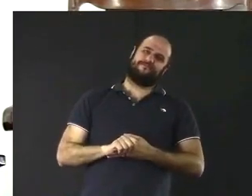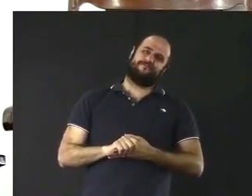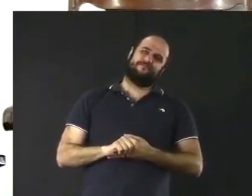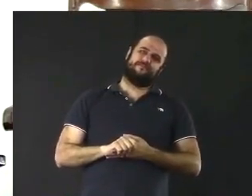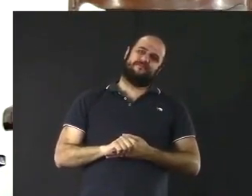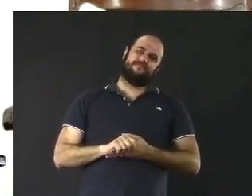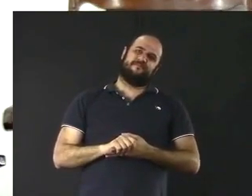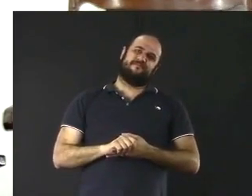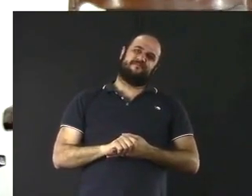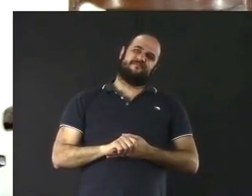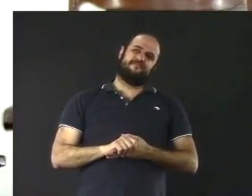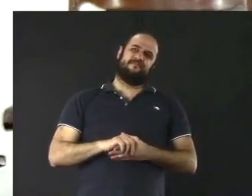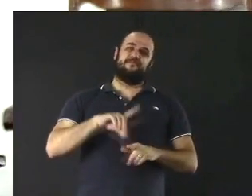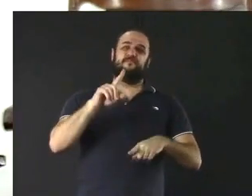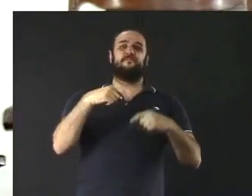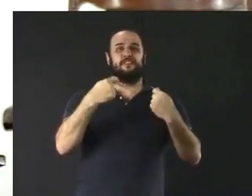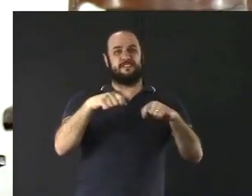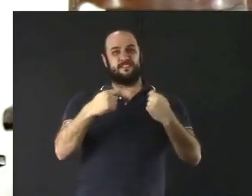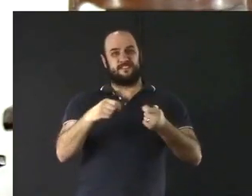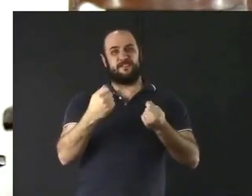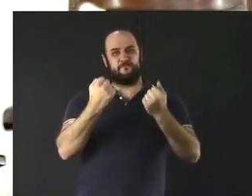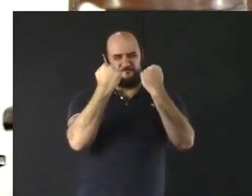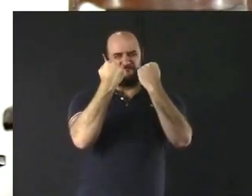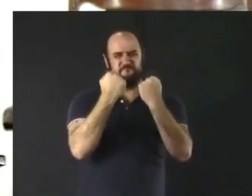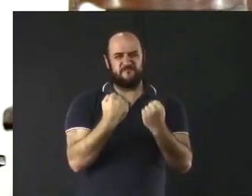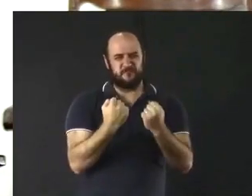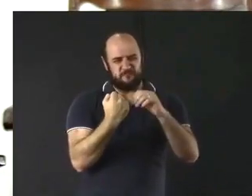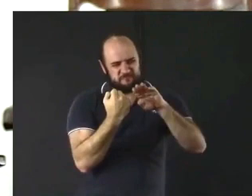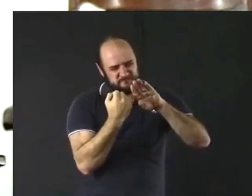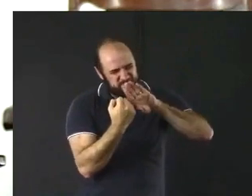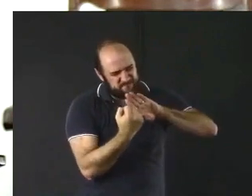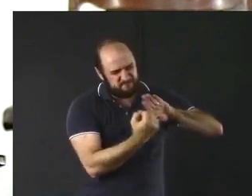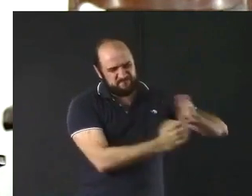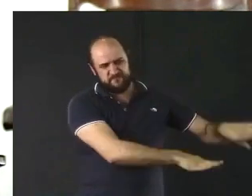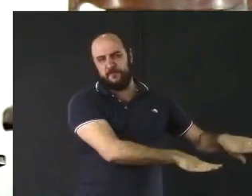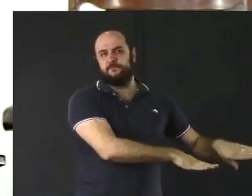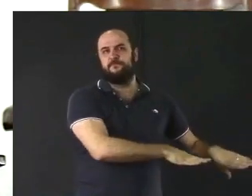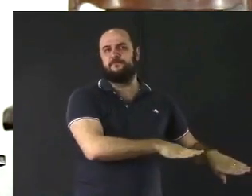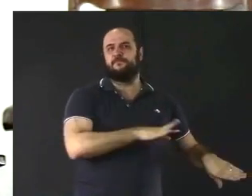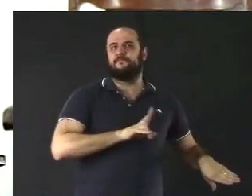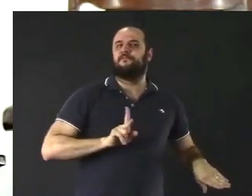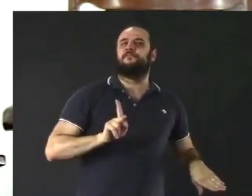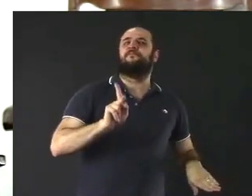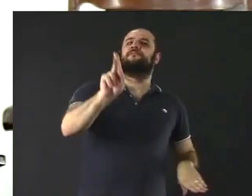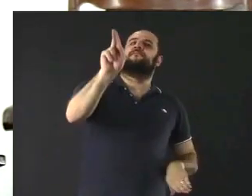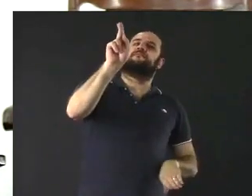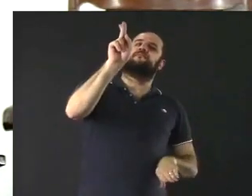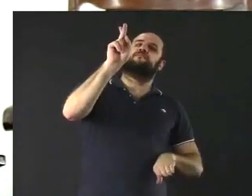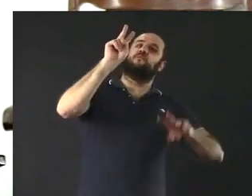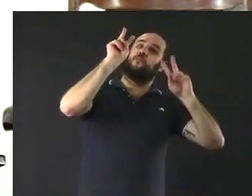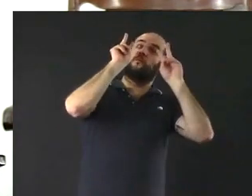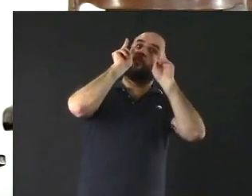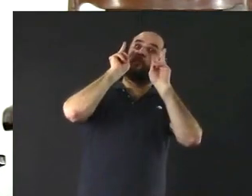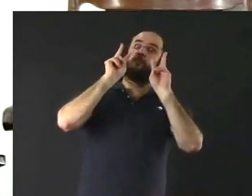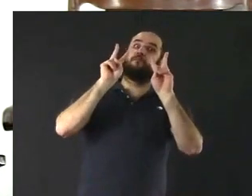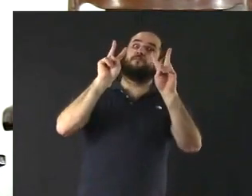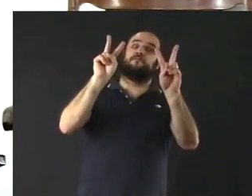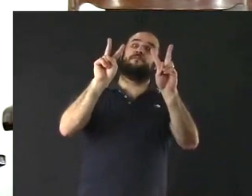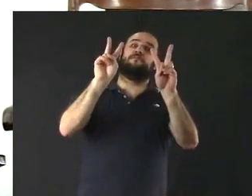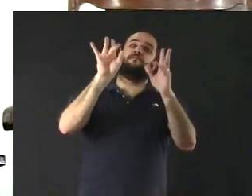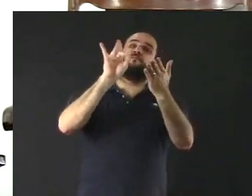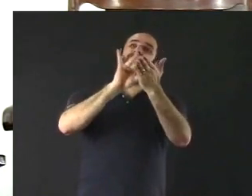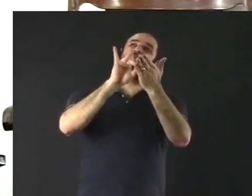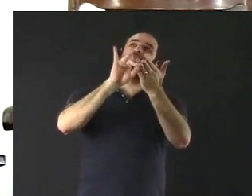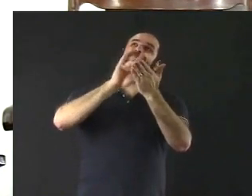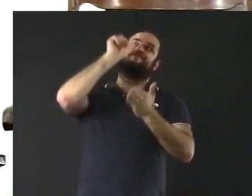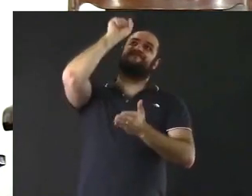você tenha que deixar esse sobrepeso de lado, para você continuar percorrendo, olhando de forma